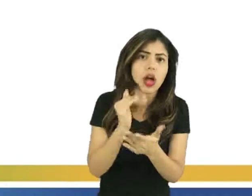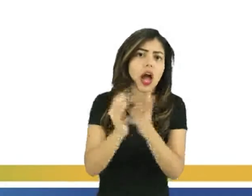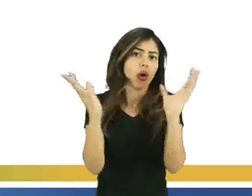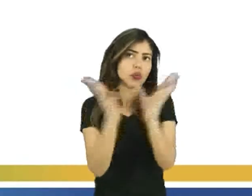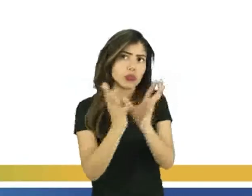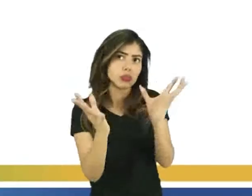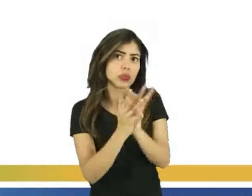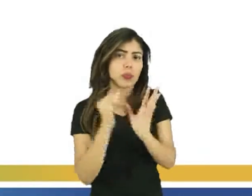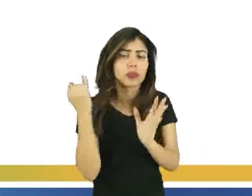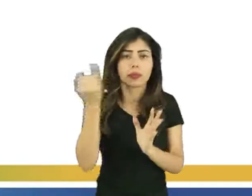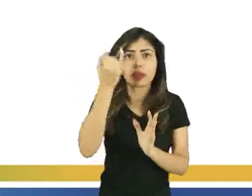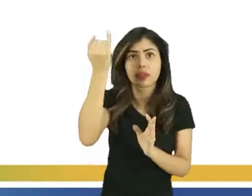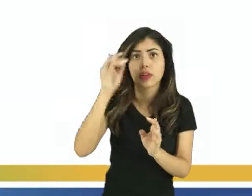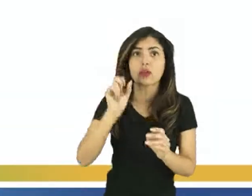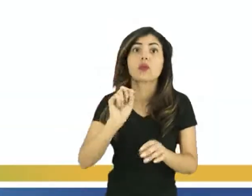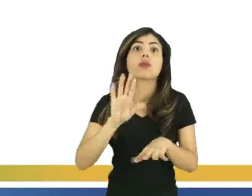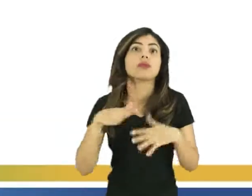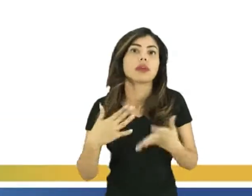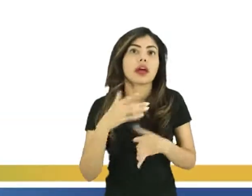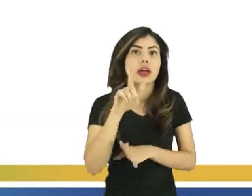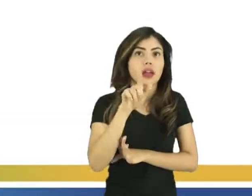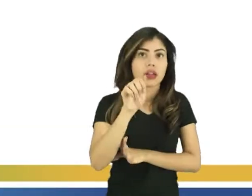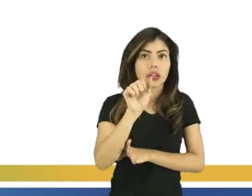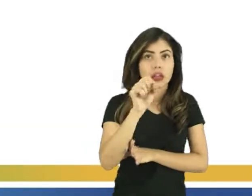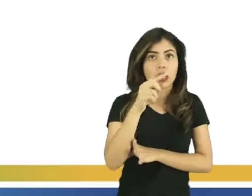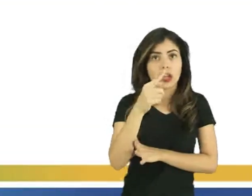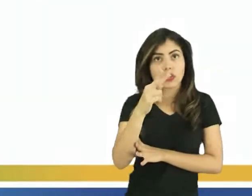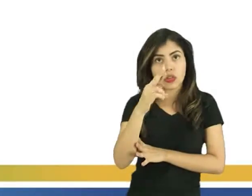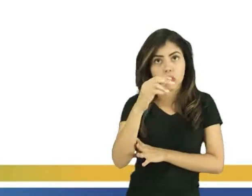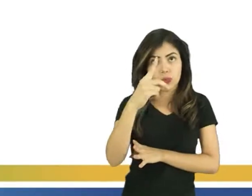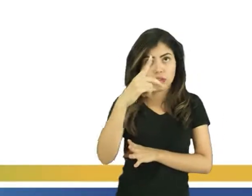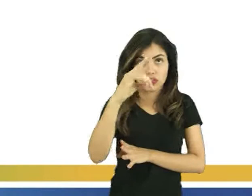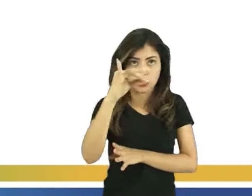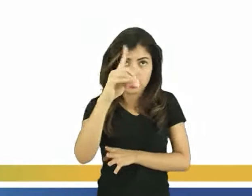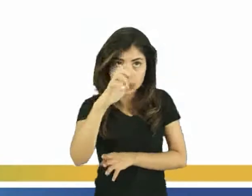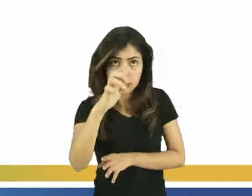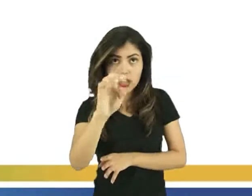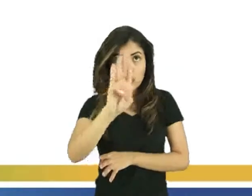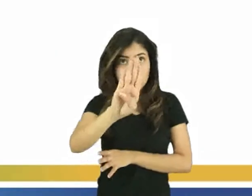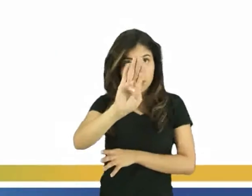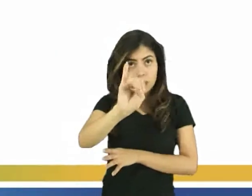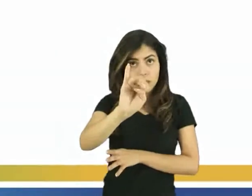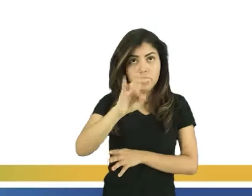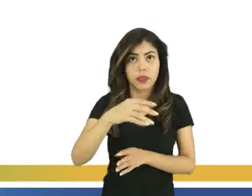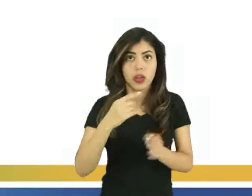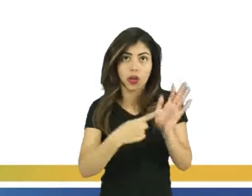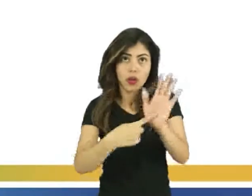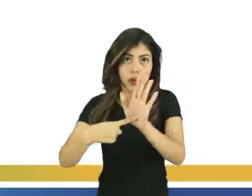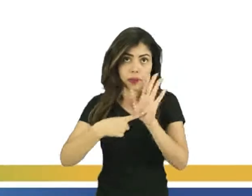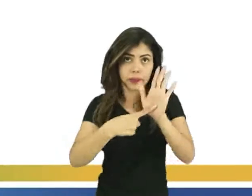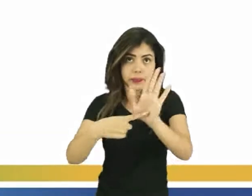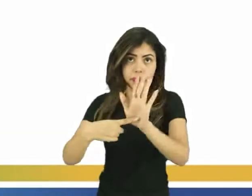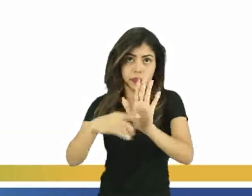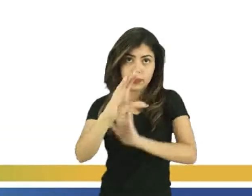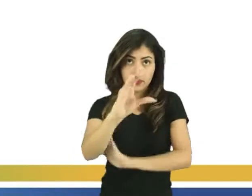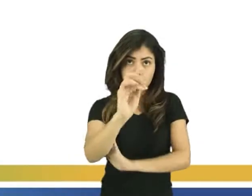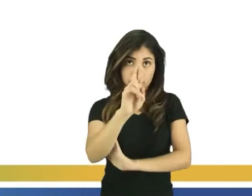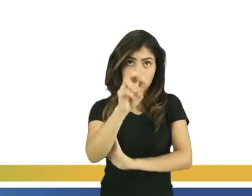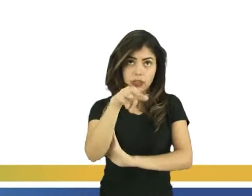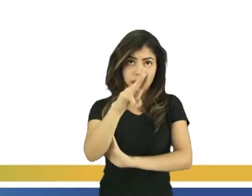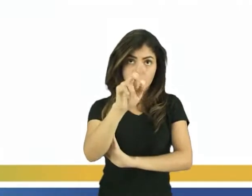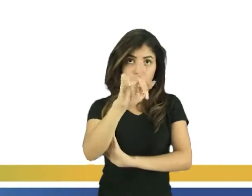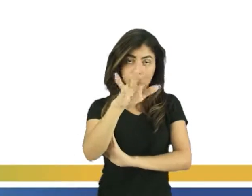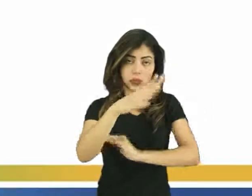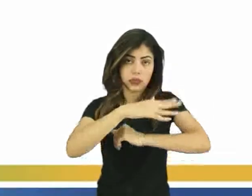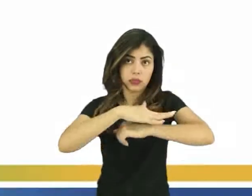alguns grupos específicos. Que grupos seriam esses? Eu tenho os gastrópodes, tá? Que tem como representante os caramujos e as